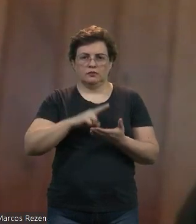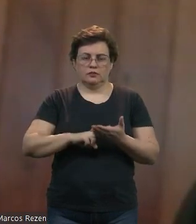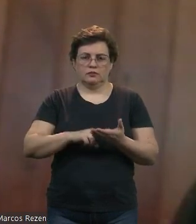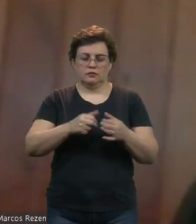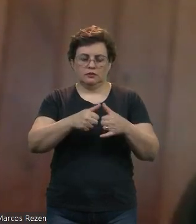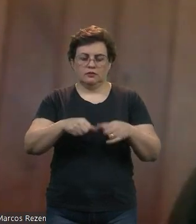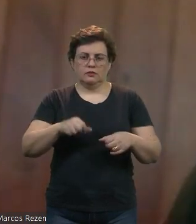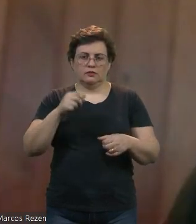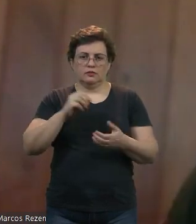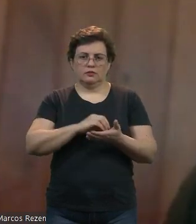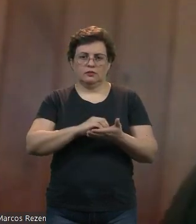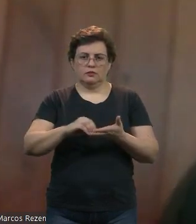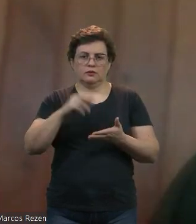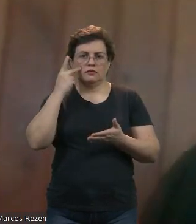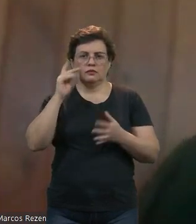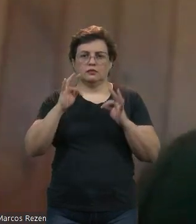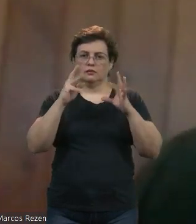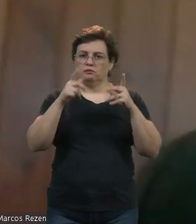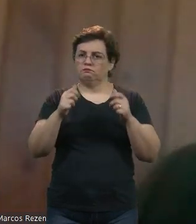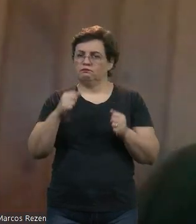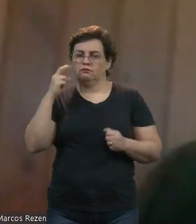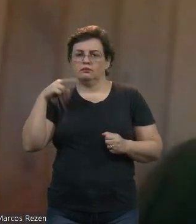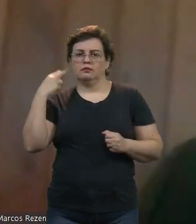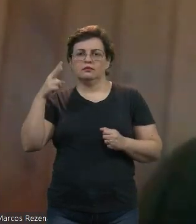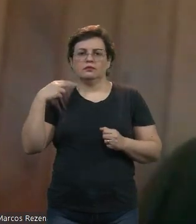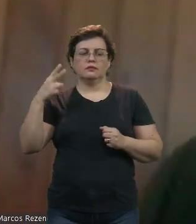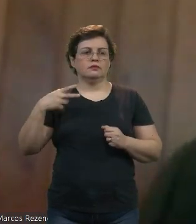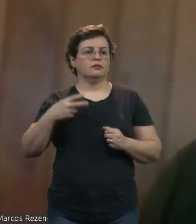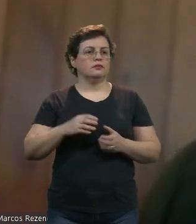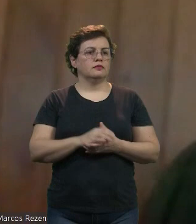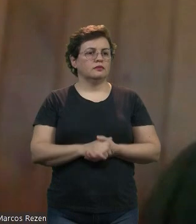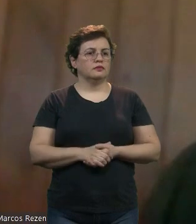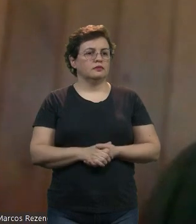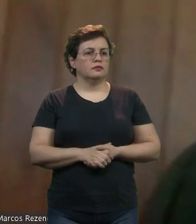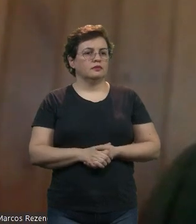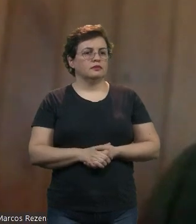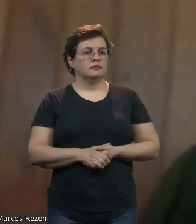correspondência ficará na secretaria à disposição dos senhores vereadores.